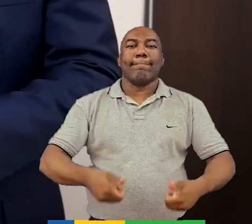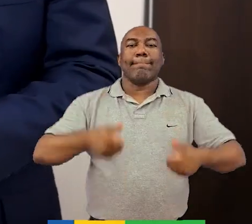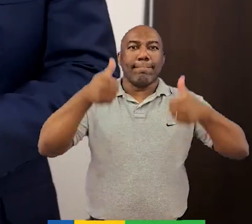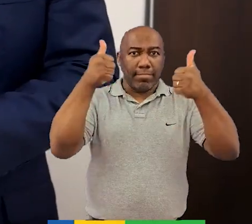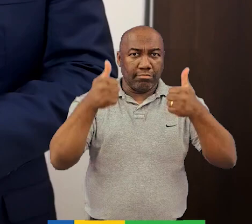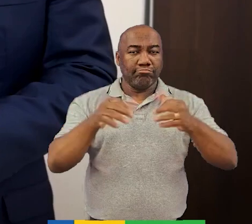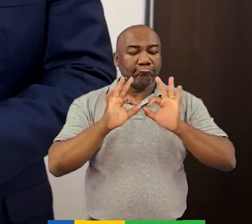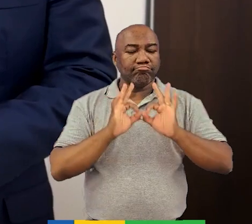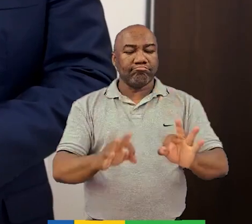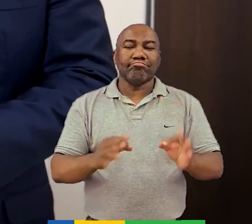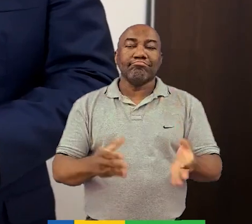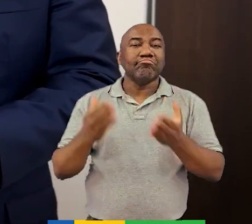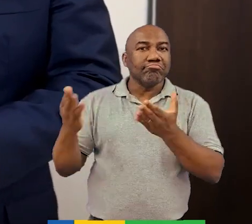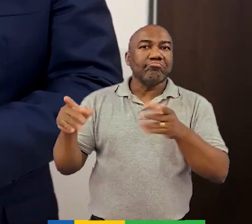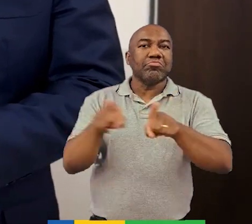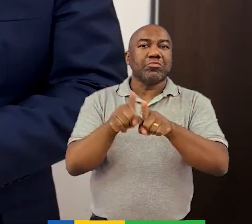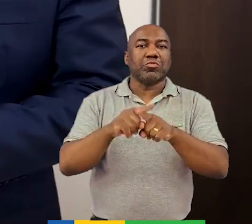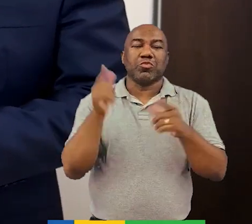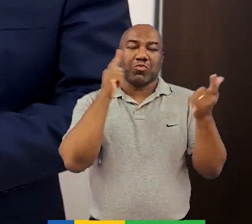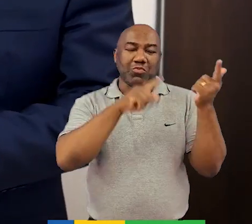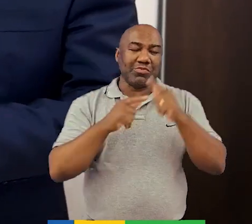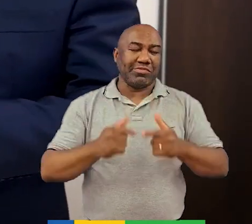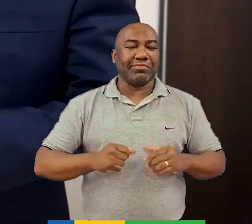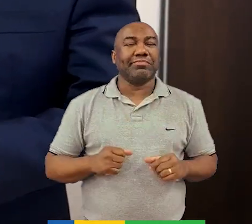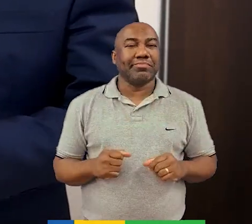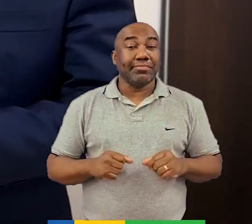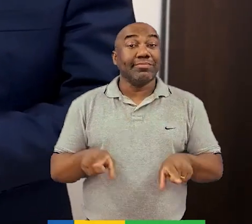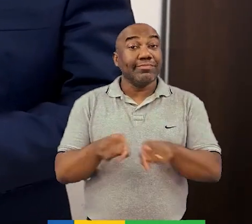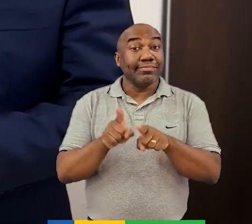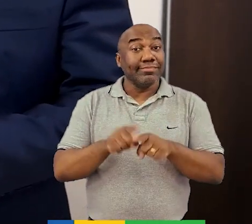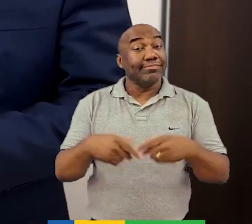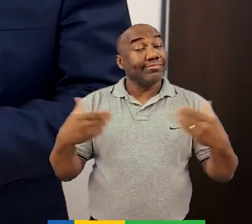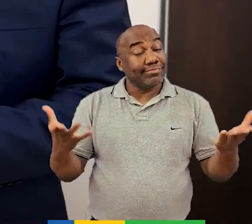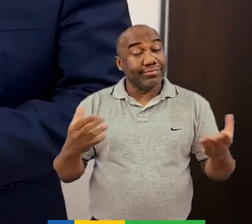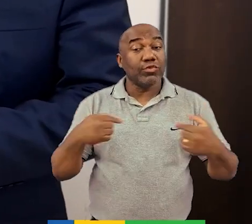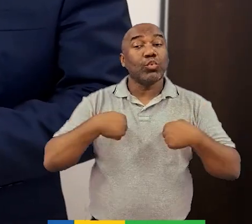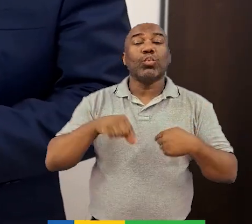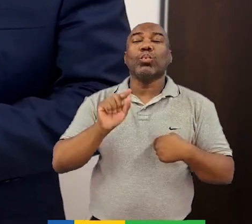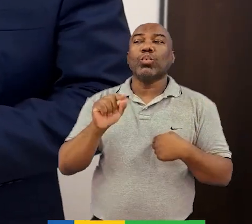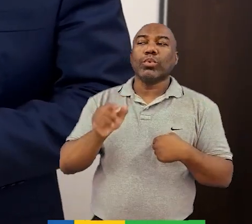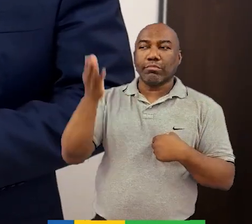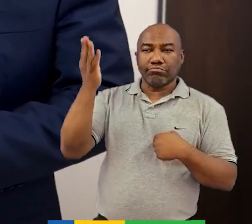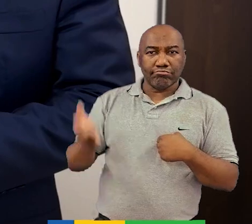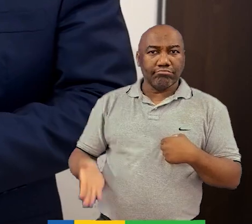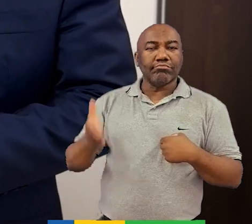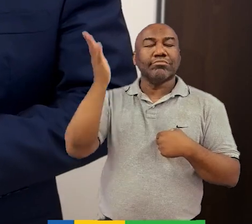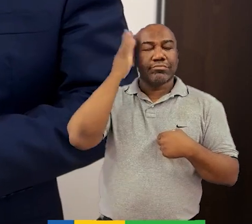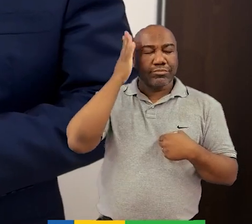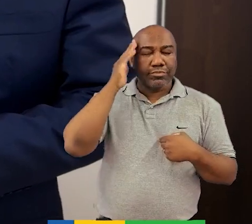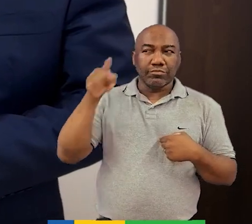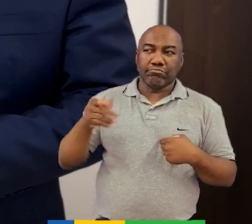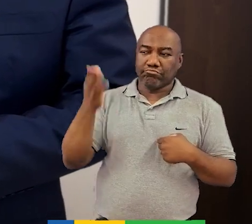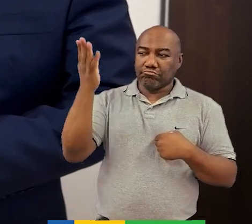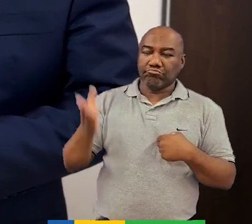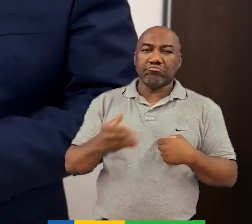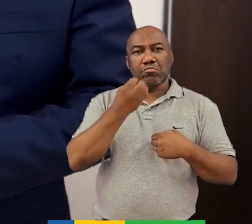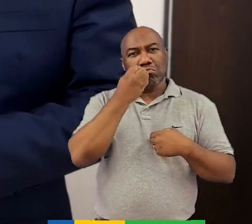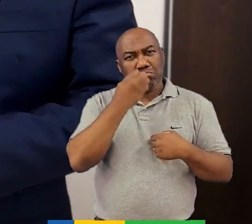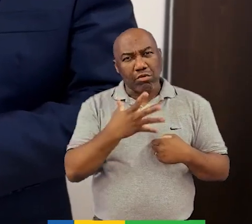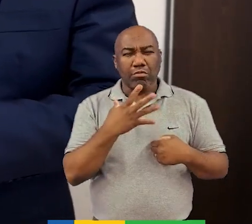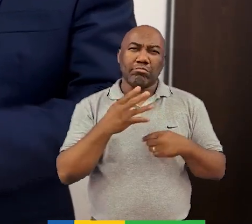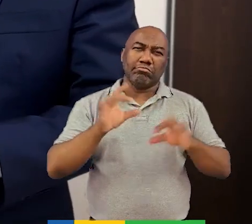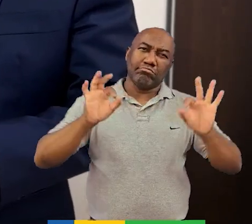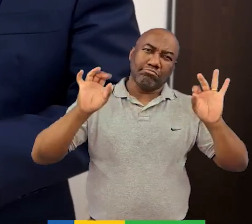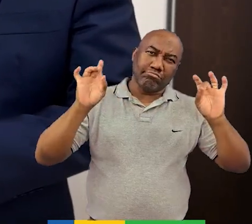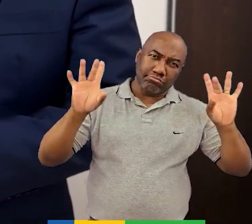ela se desenvolver como Mato Grosso como um todo está se desenvolvendo. Então, por isso, né, considerar que você